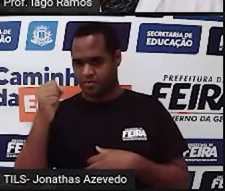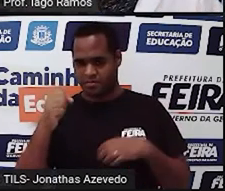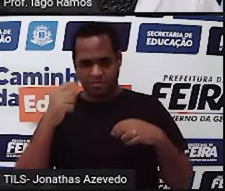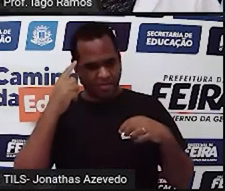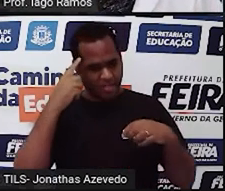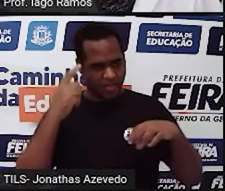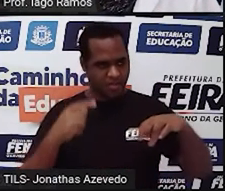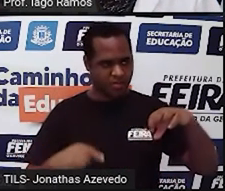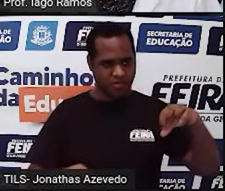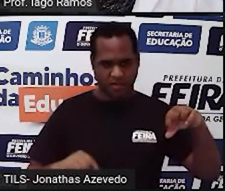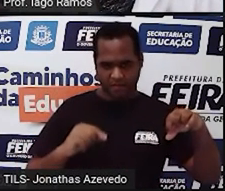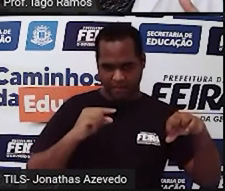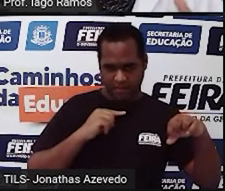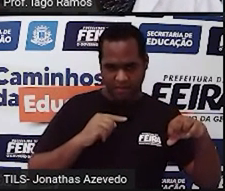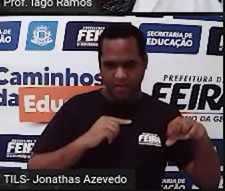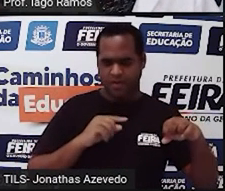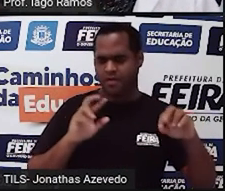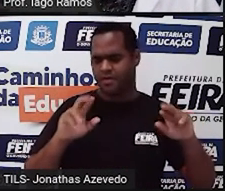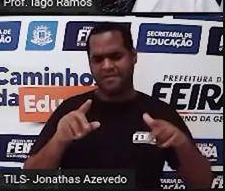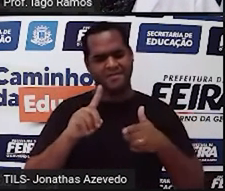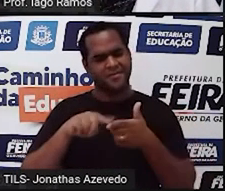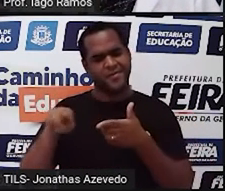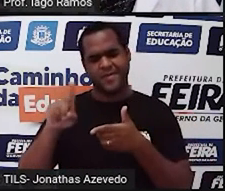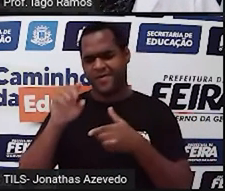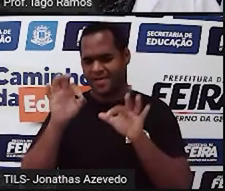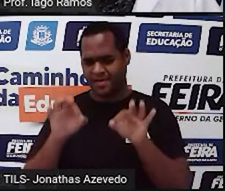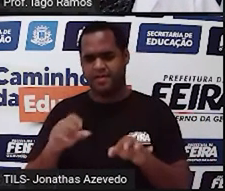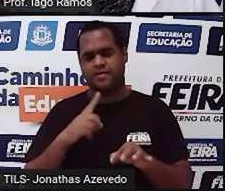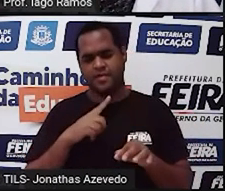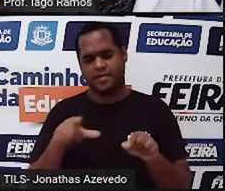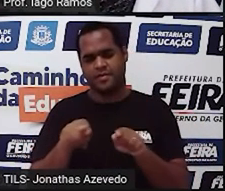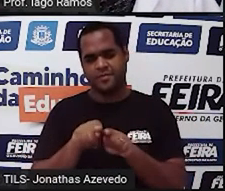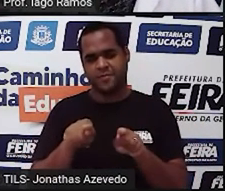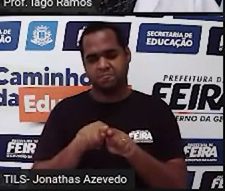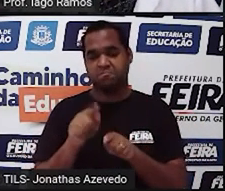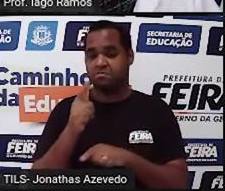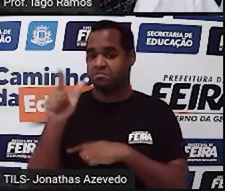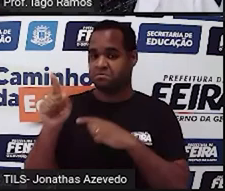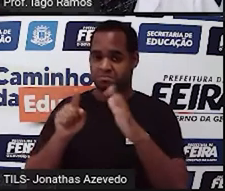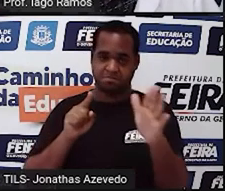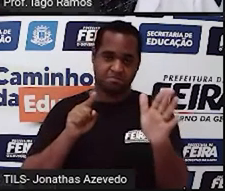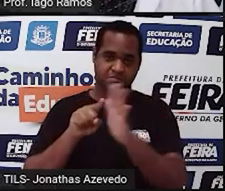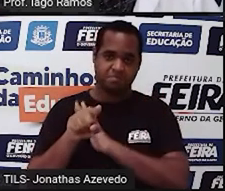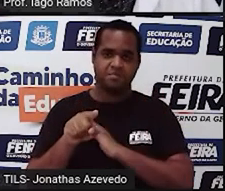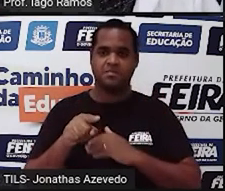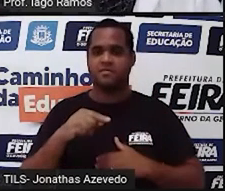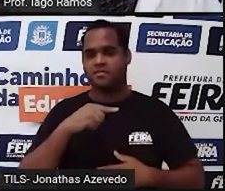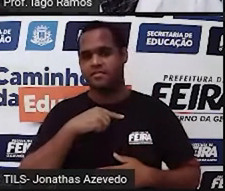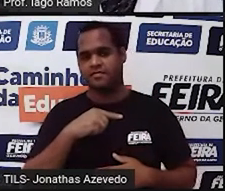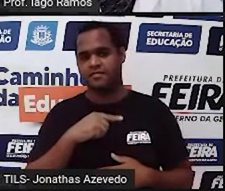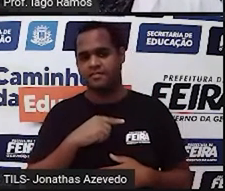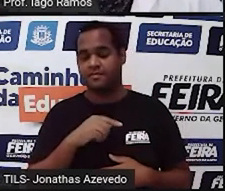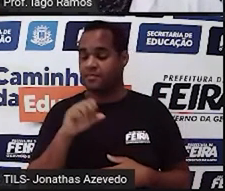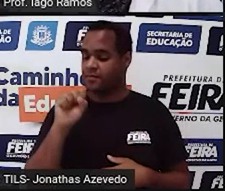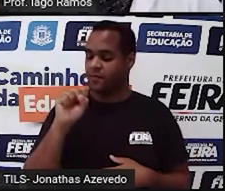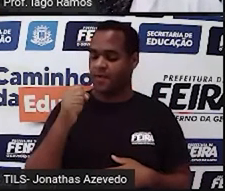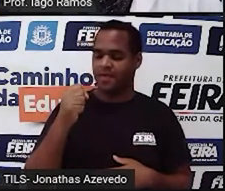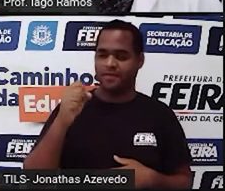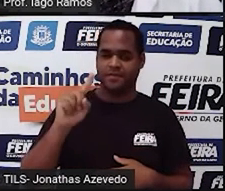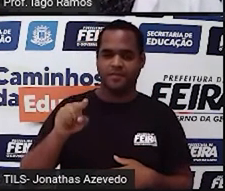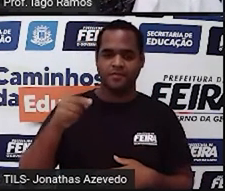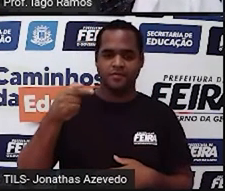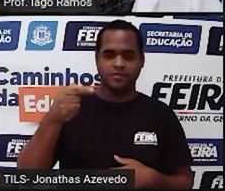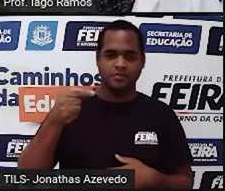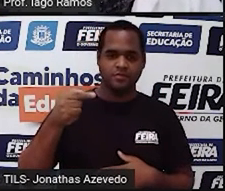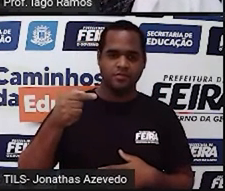não tem problema tá bom vai dar certo então vamos para uma próxima perguntinha o número